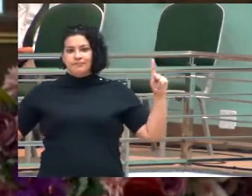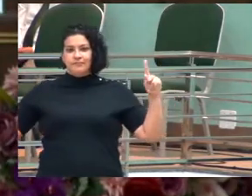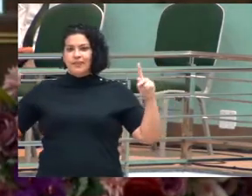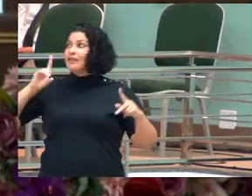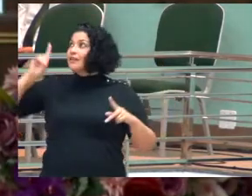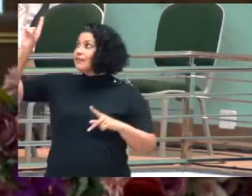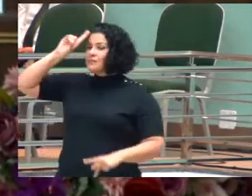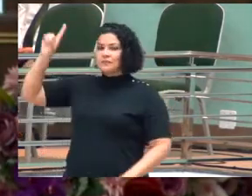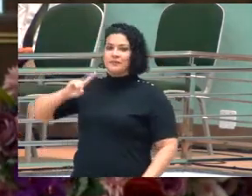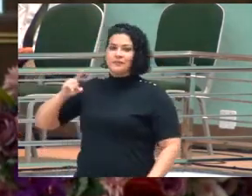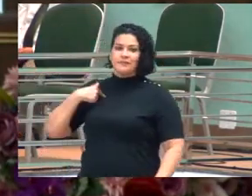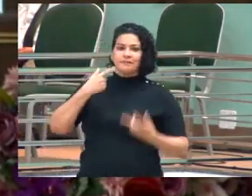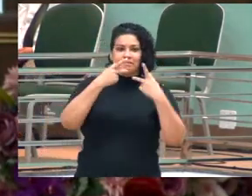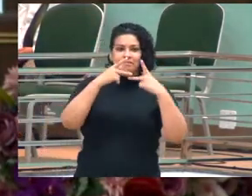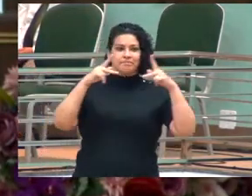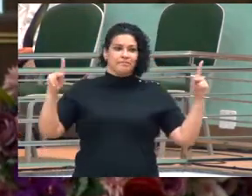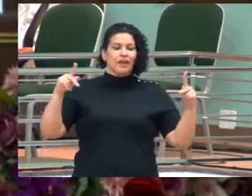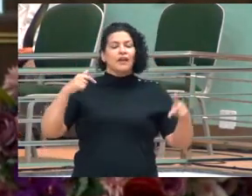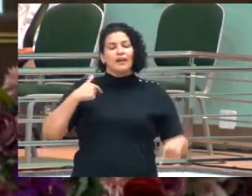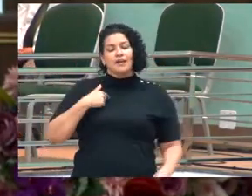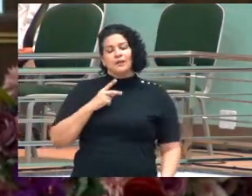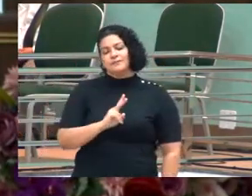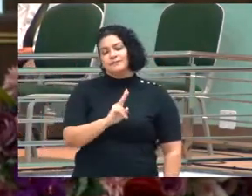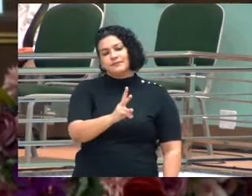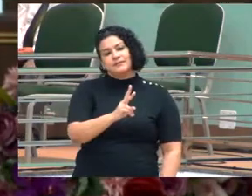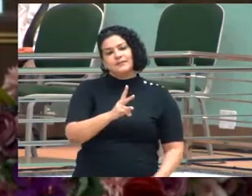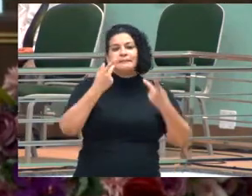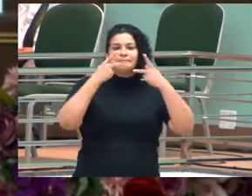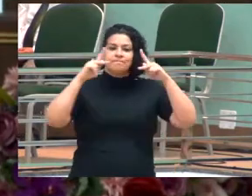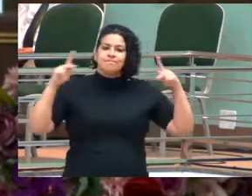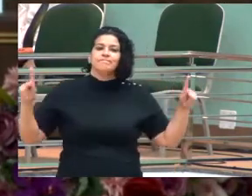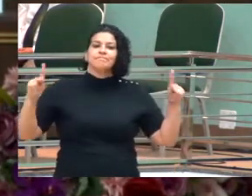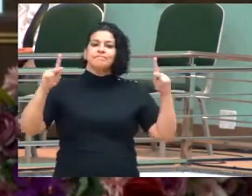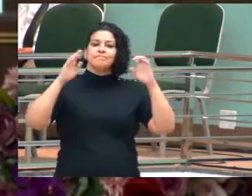arrependei-vos, arrependei-vos, arrependei-vos.